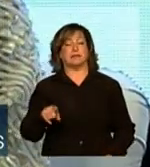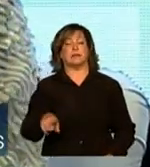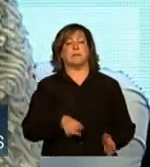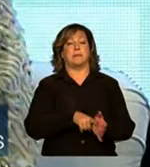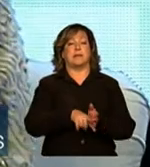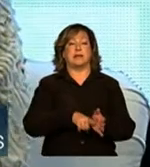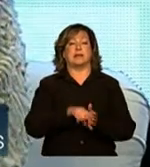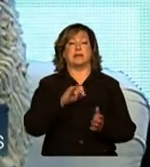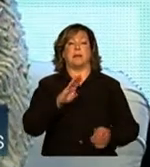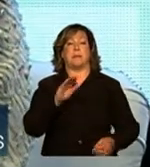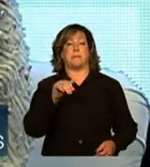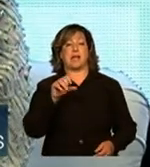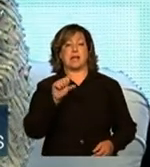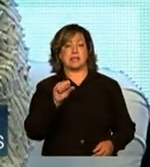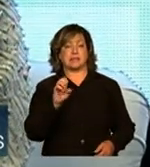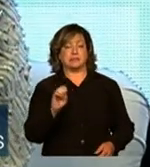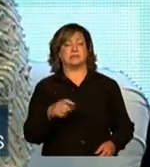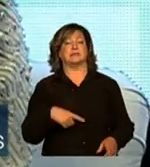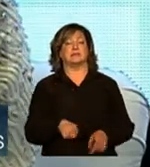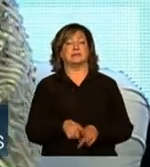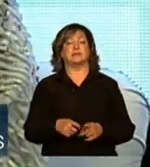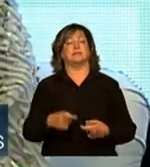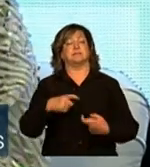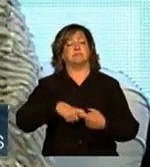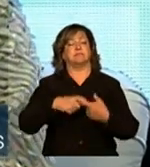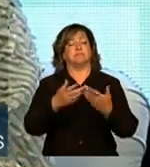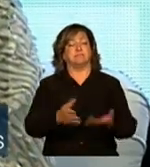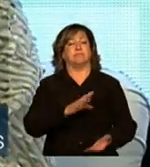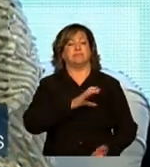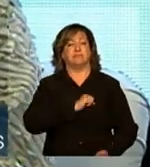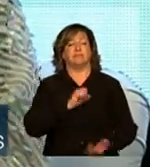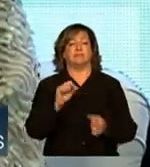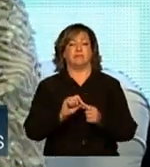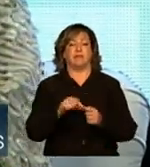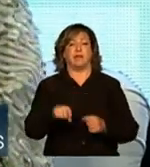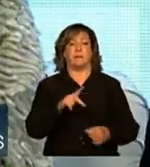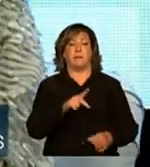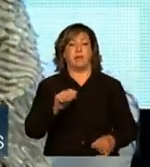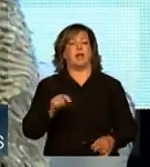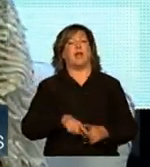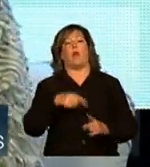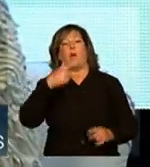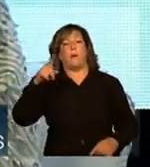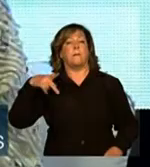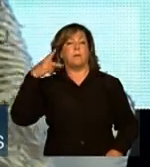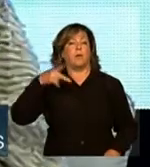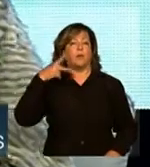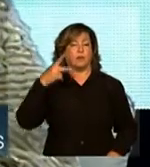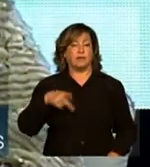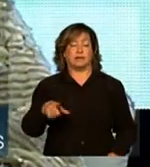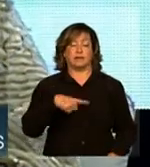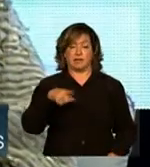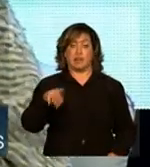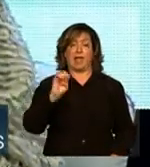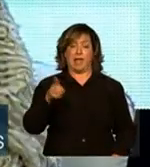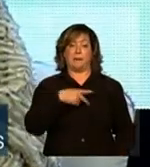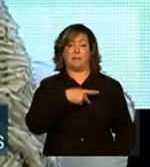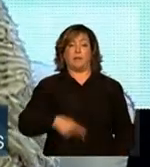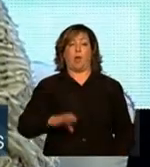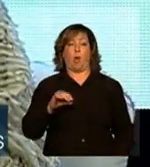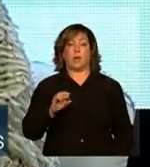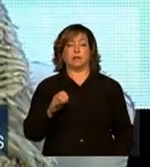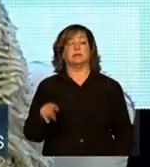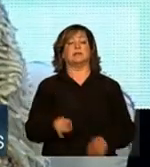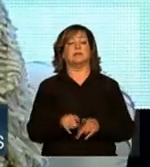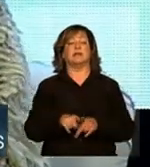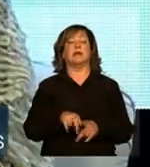IBASE, nosso parceiro querido na construção do PAA e de outras políticas públicas, foi presidente do Conselho. Cumprimentar também o